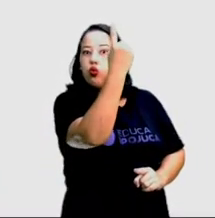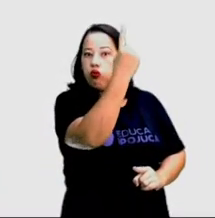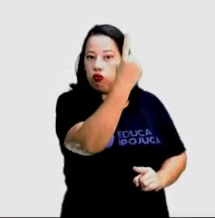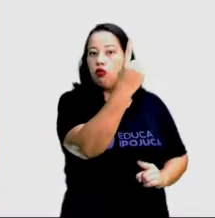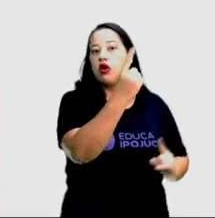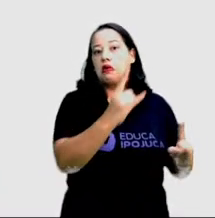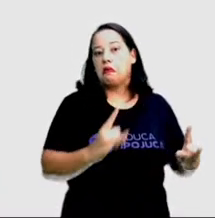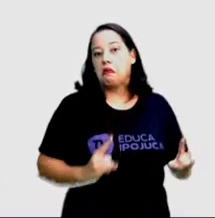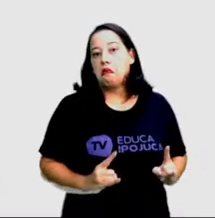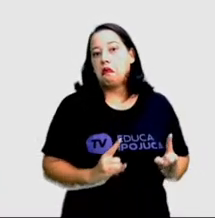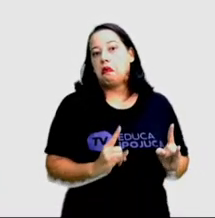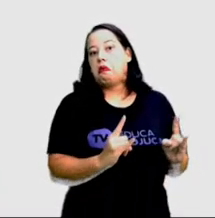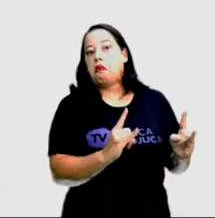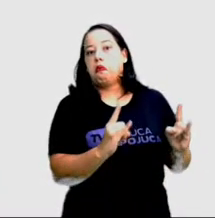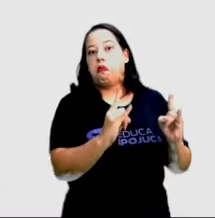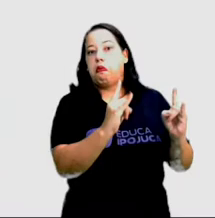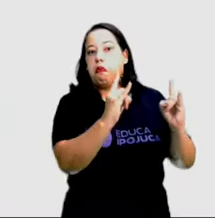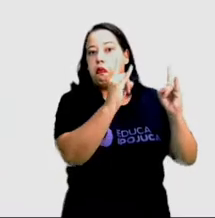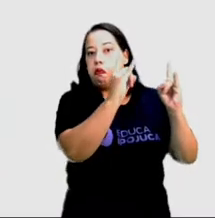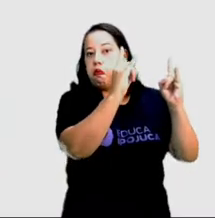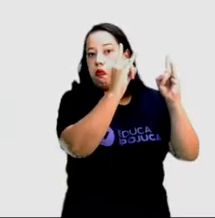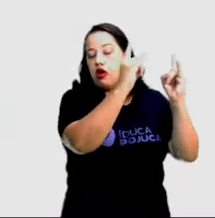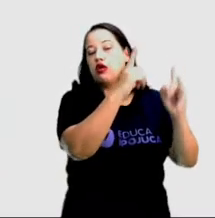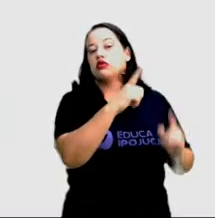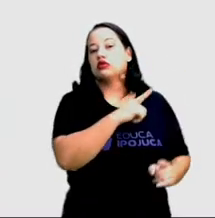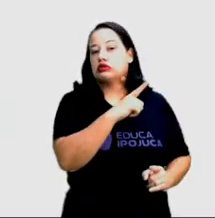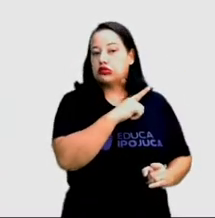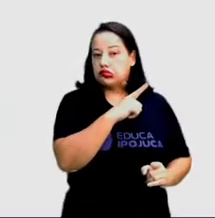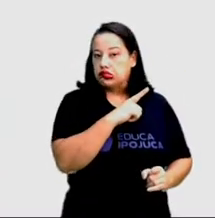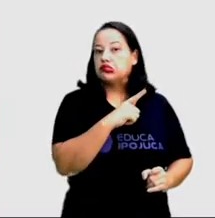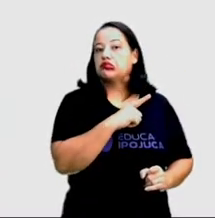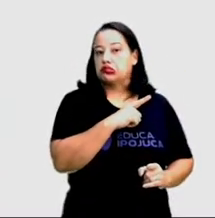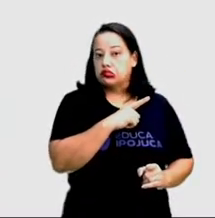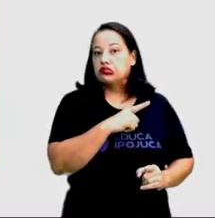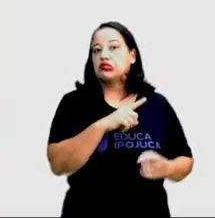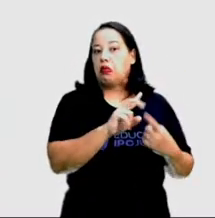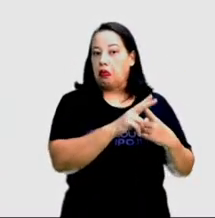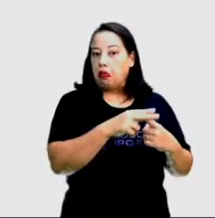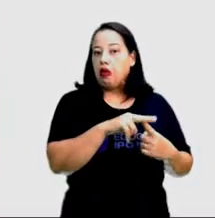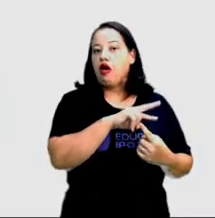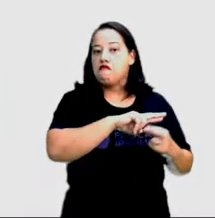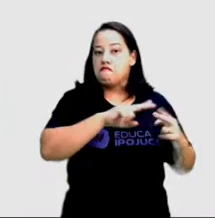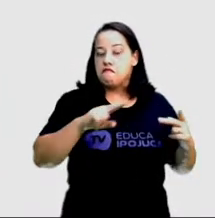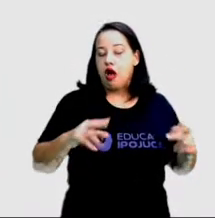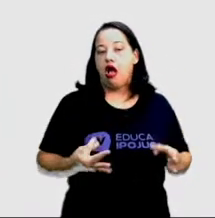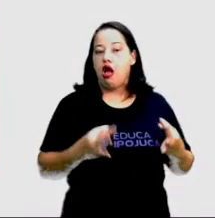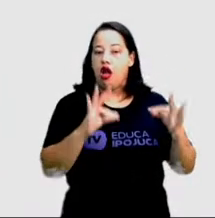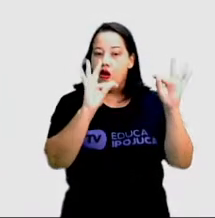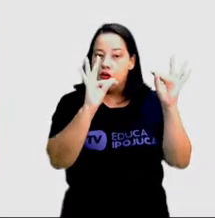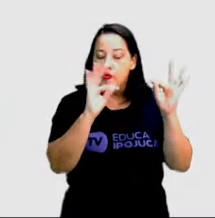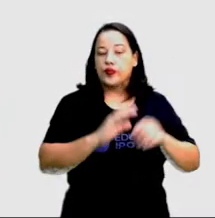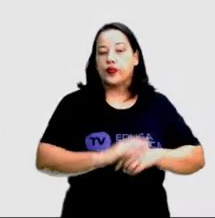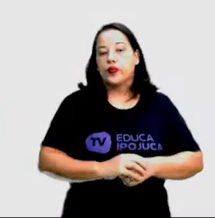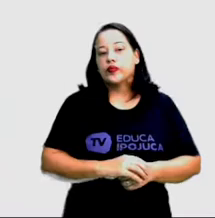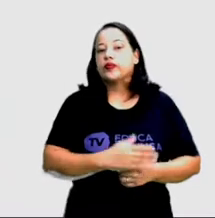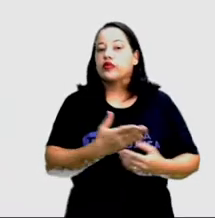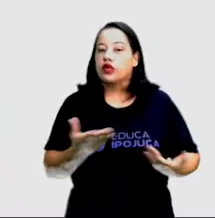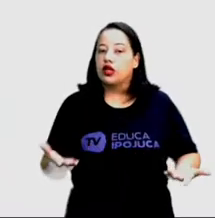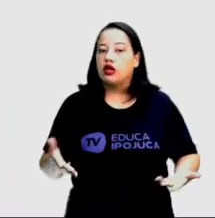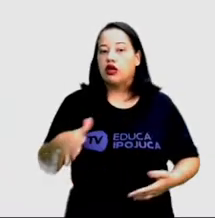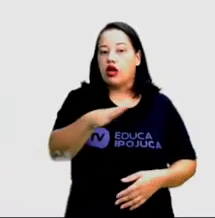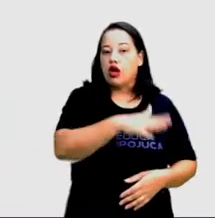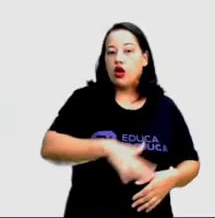torres, utilizando equipamentos de última geração e tornando o quê? O